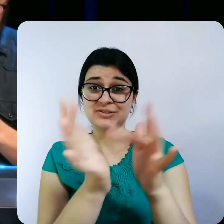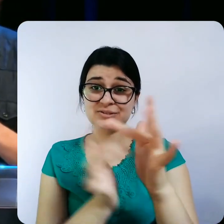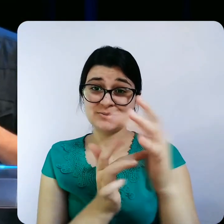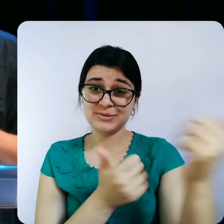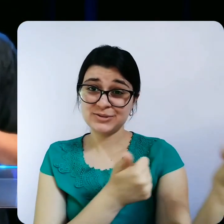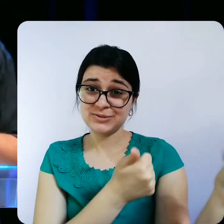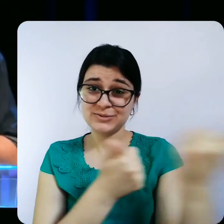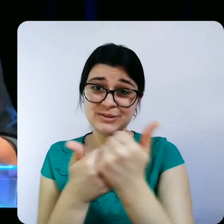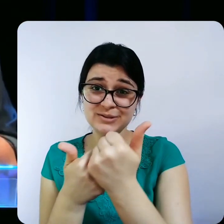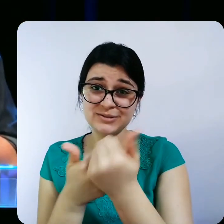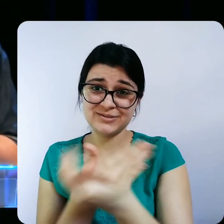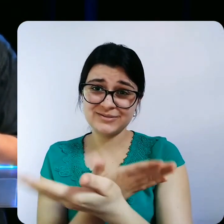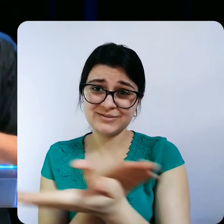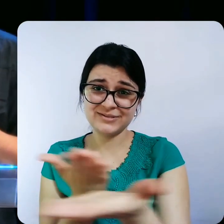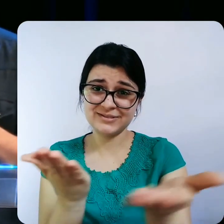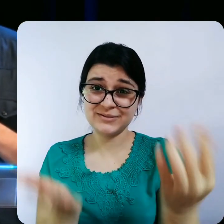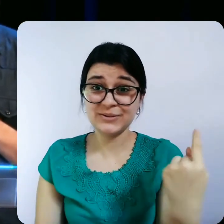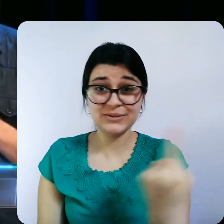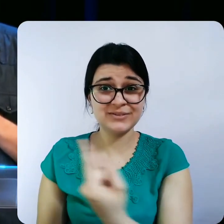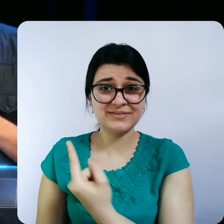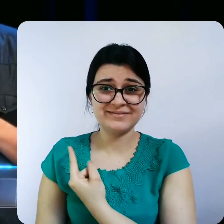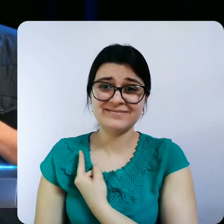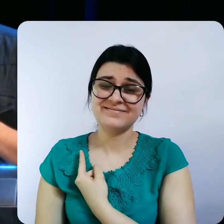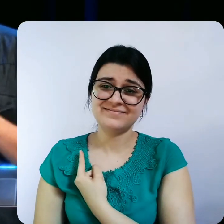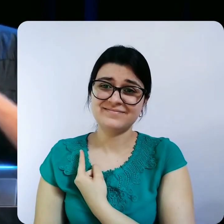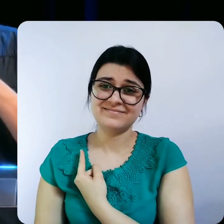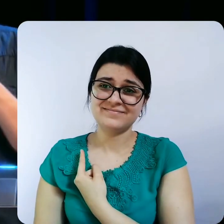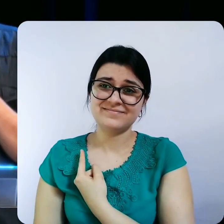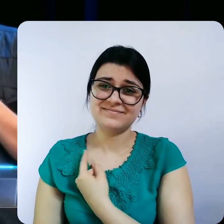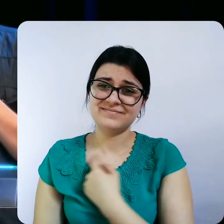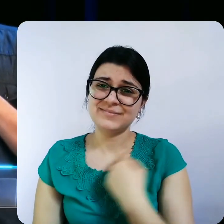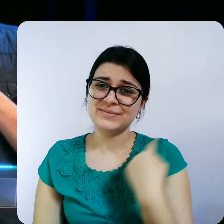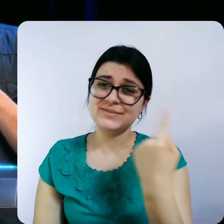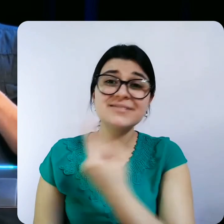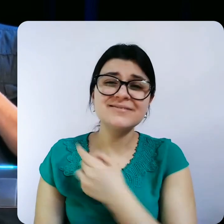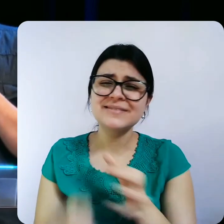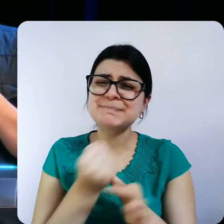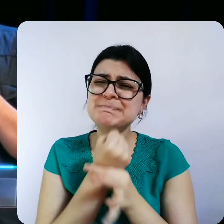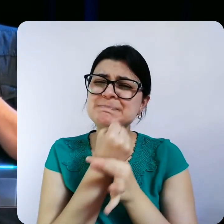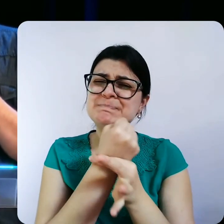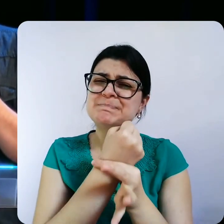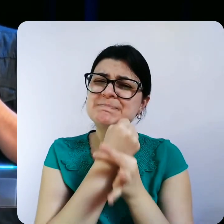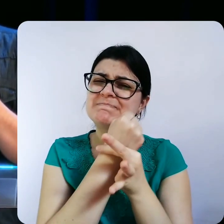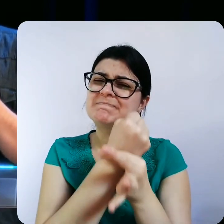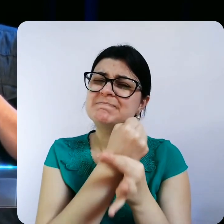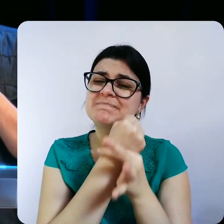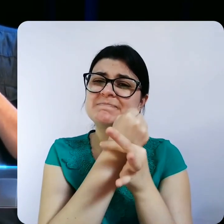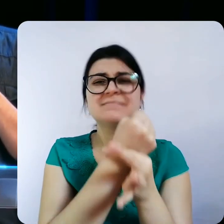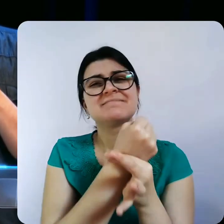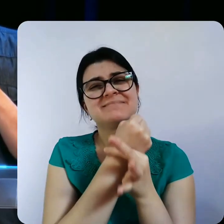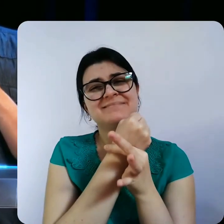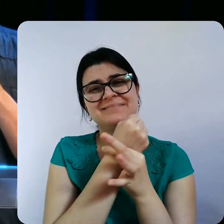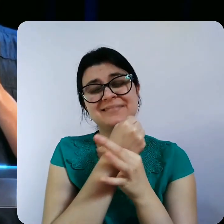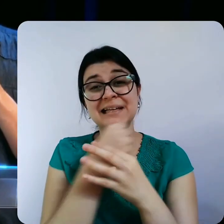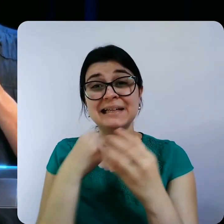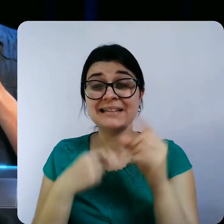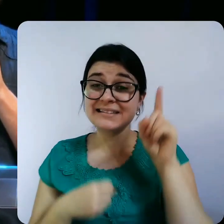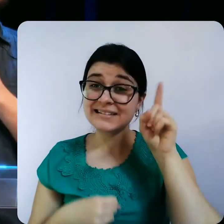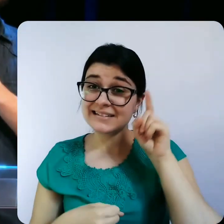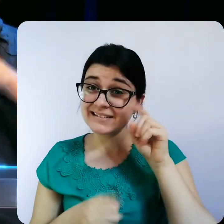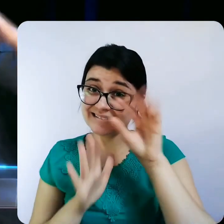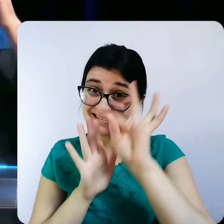Ah, papai, paizinho, meu papai, que segurança maravilhosa, que boa notícia do Evangelho. Essa é a boa notícia